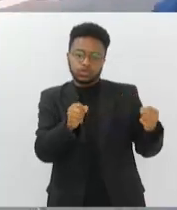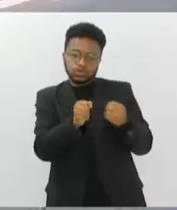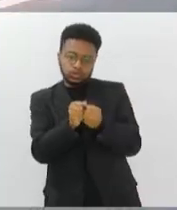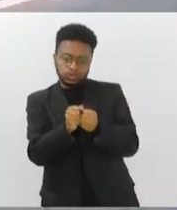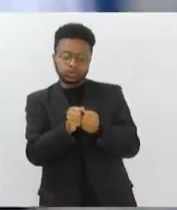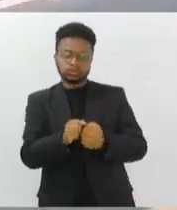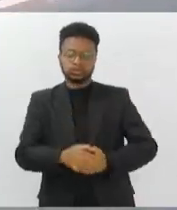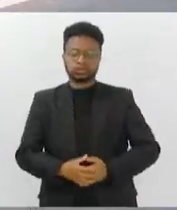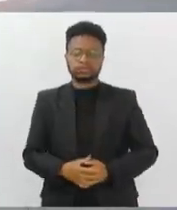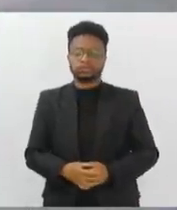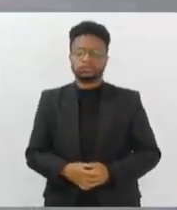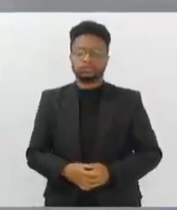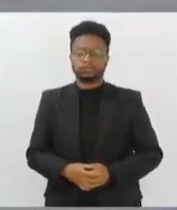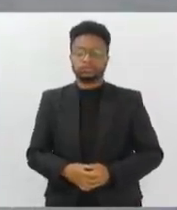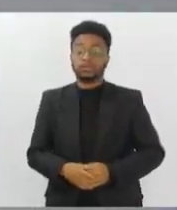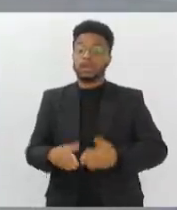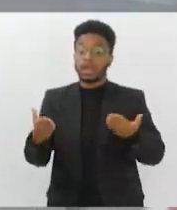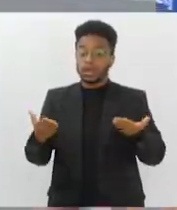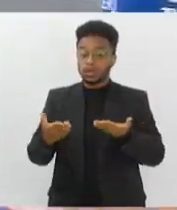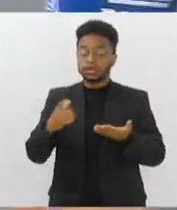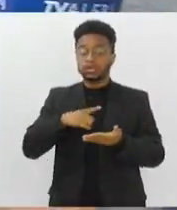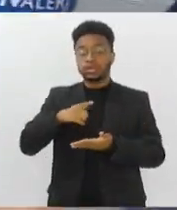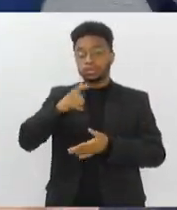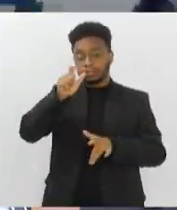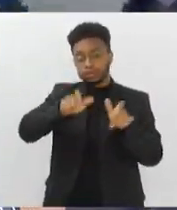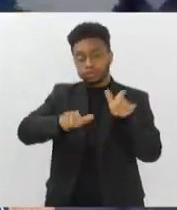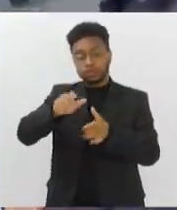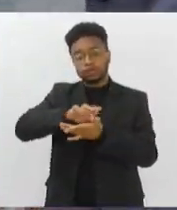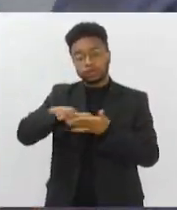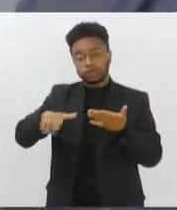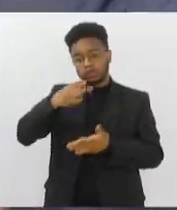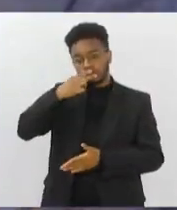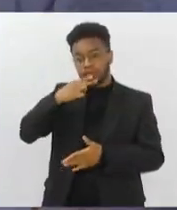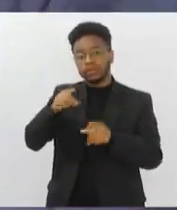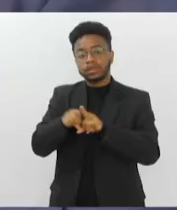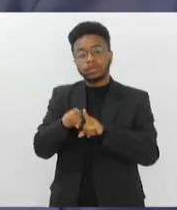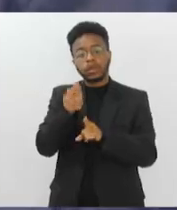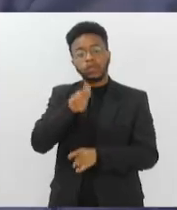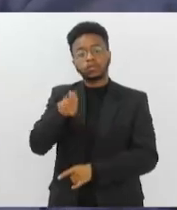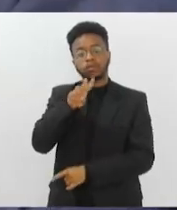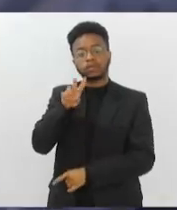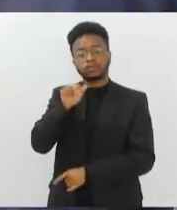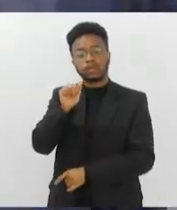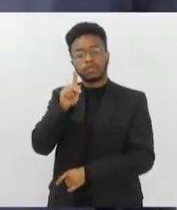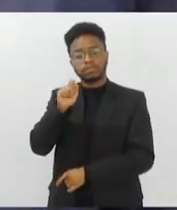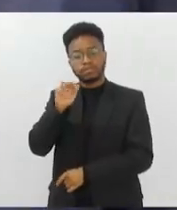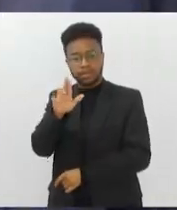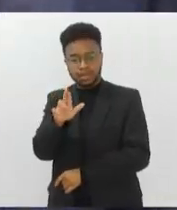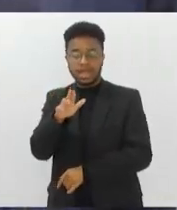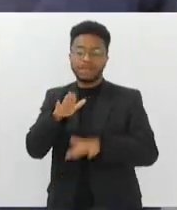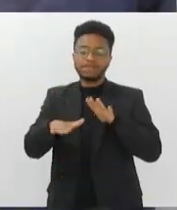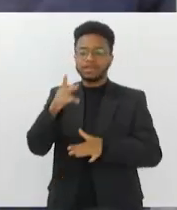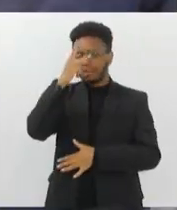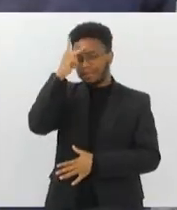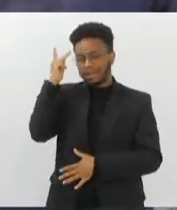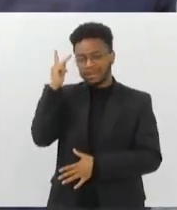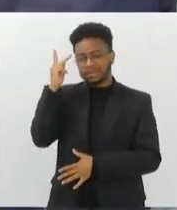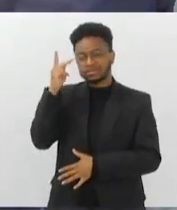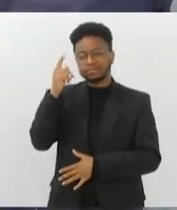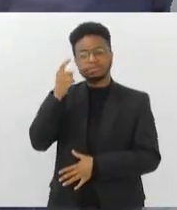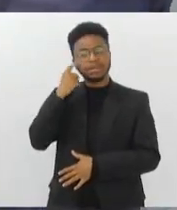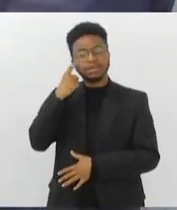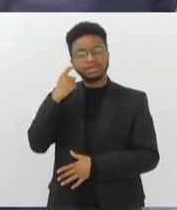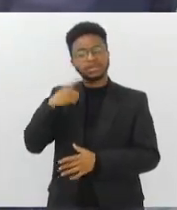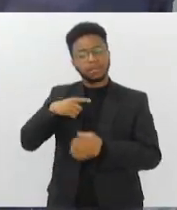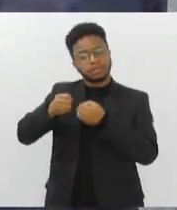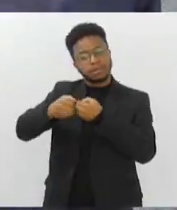fumante passivo. E atualmente muitas pessoas que fumam também fazem uso de vapor, que pode até pensar que faz